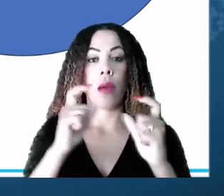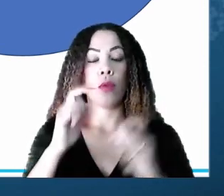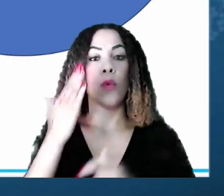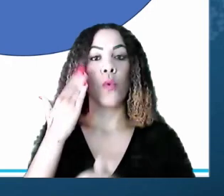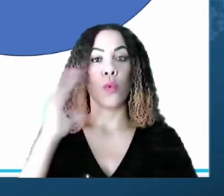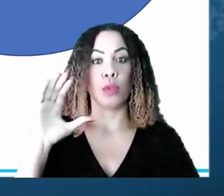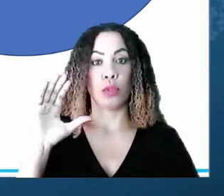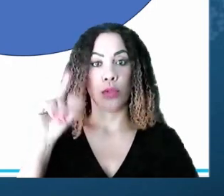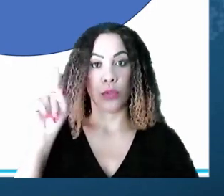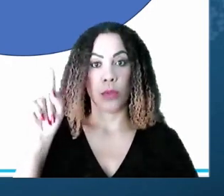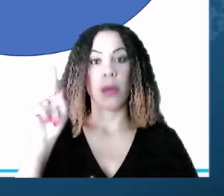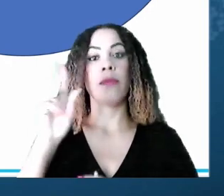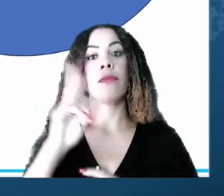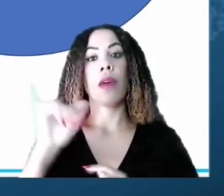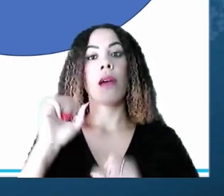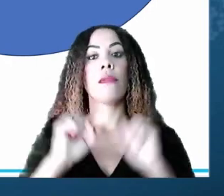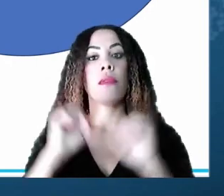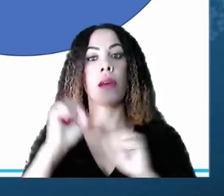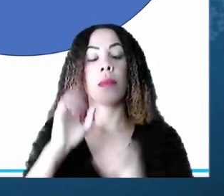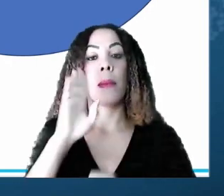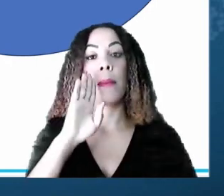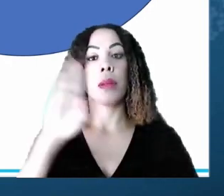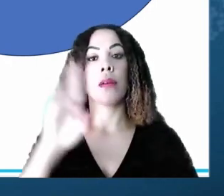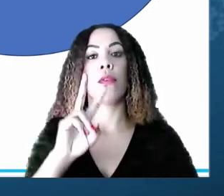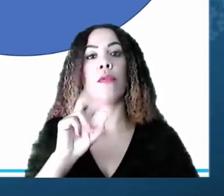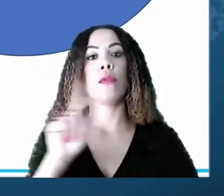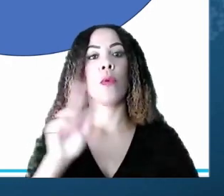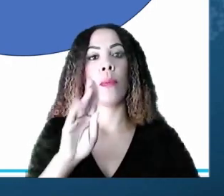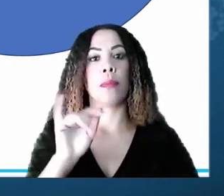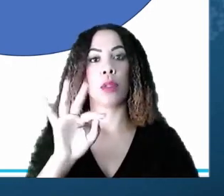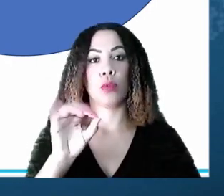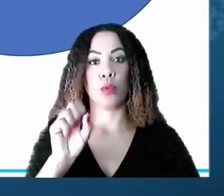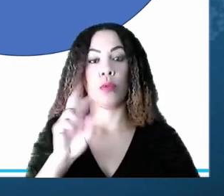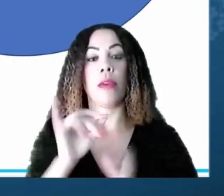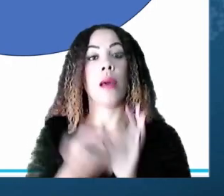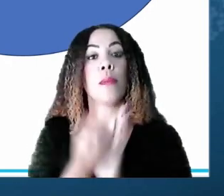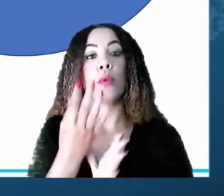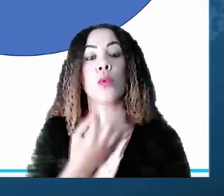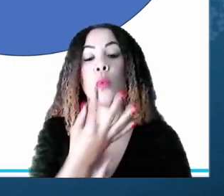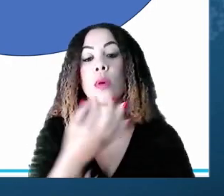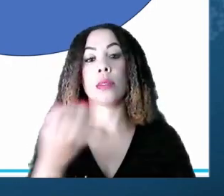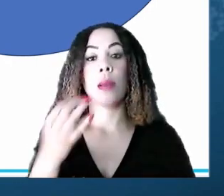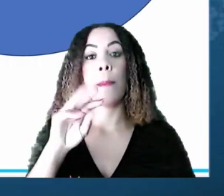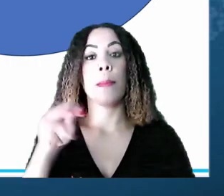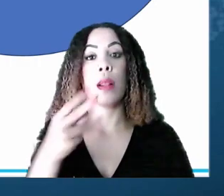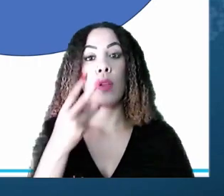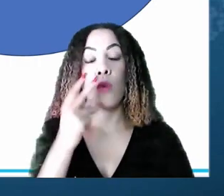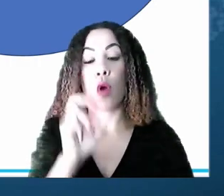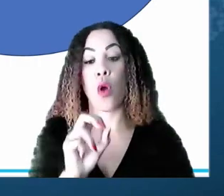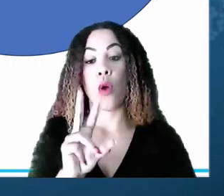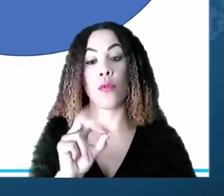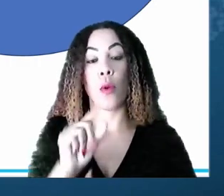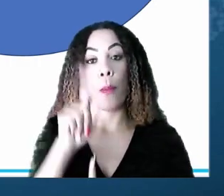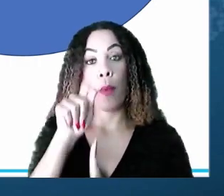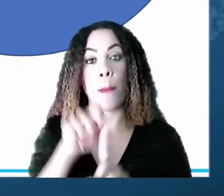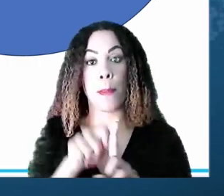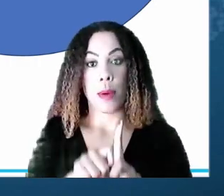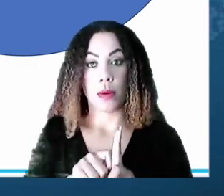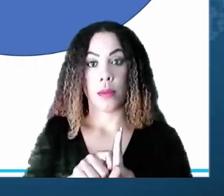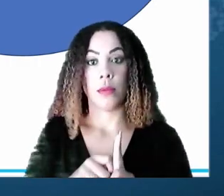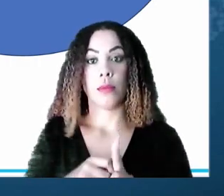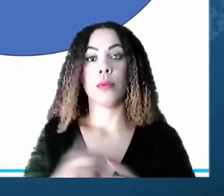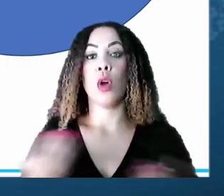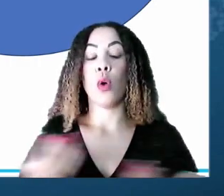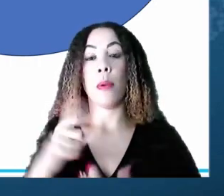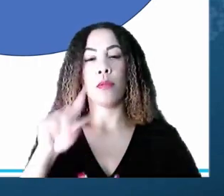de volbitos do mundo. A gente vai produzir 400 milhões de ovos por mês. Hoje, para vocês terem uma ideia, a gente